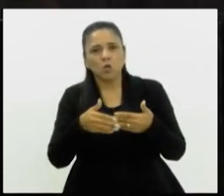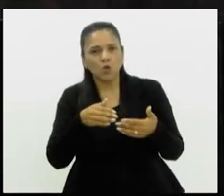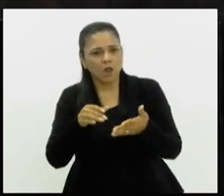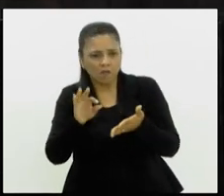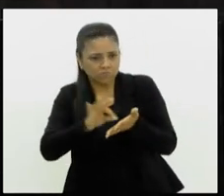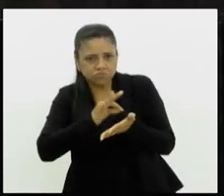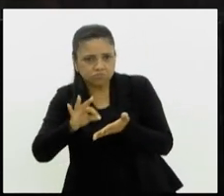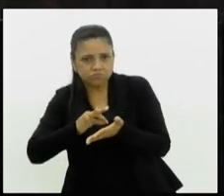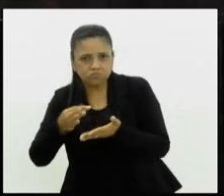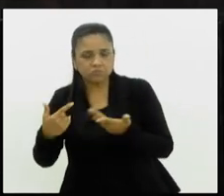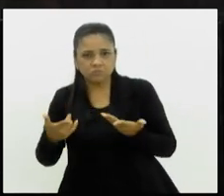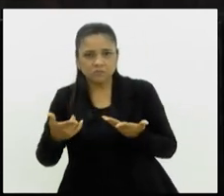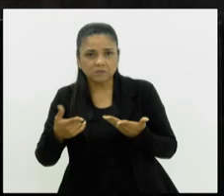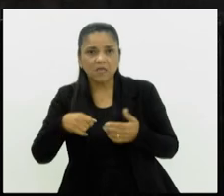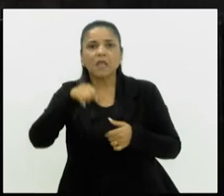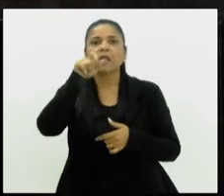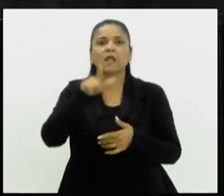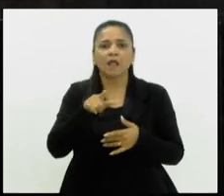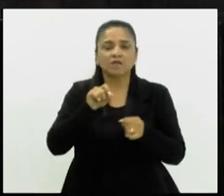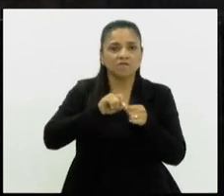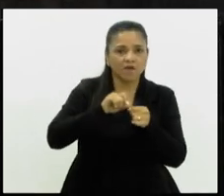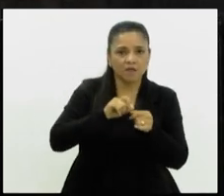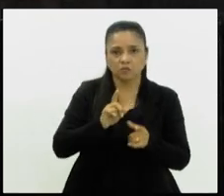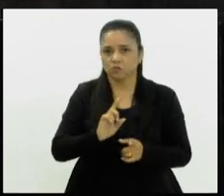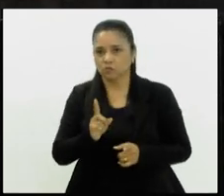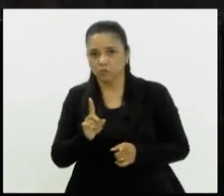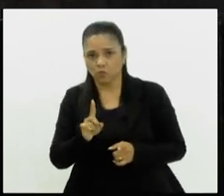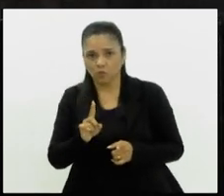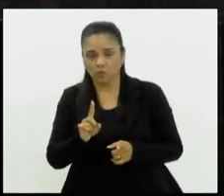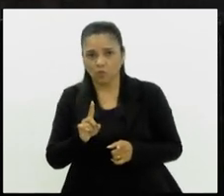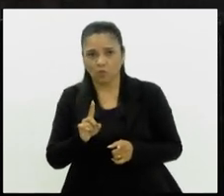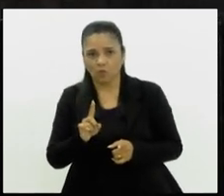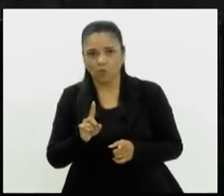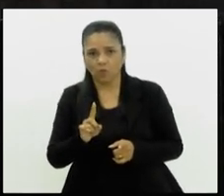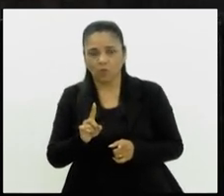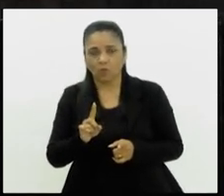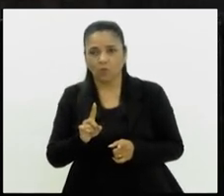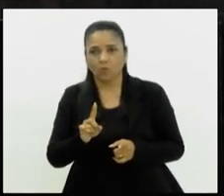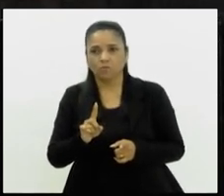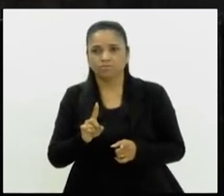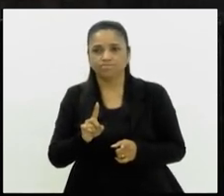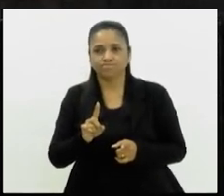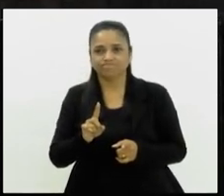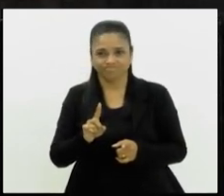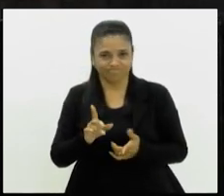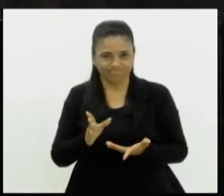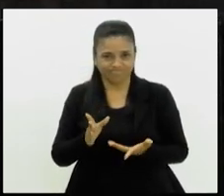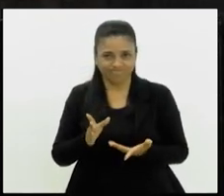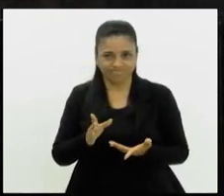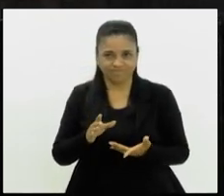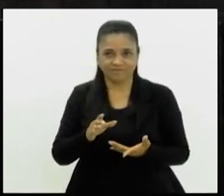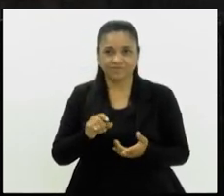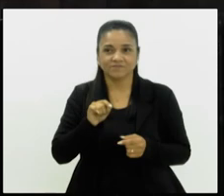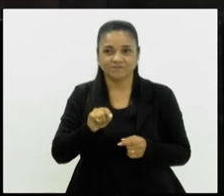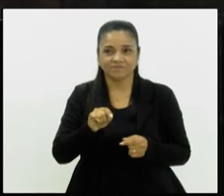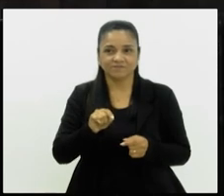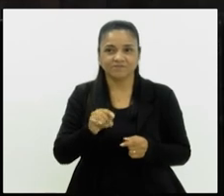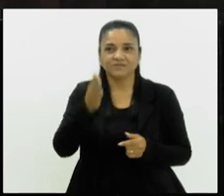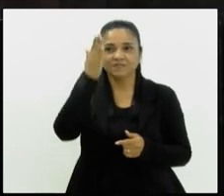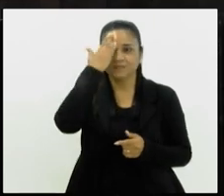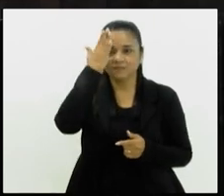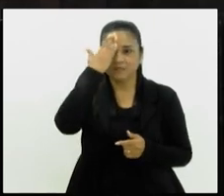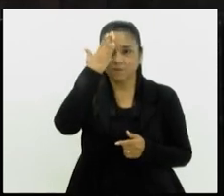E, evidentemente, quem as faz ou não é o governador, sem passar pelo